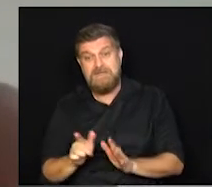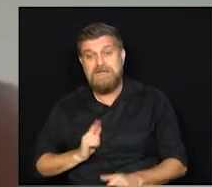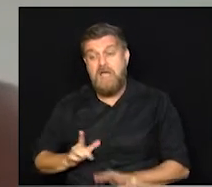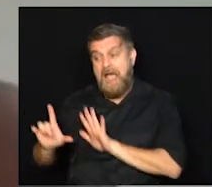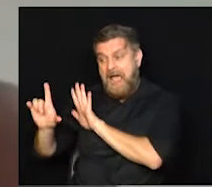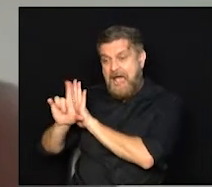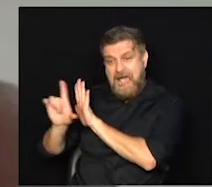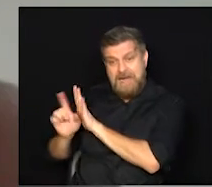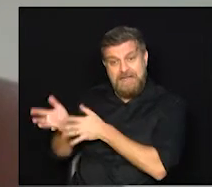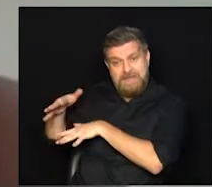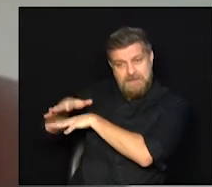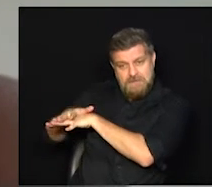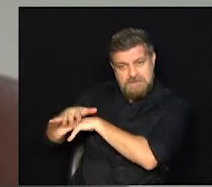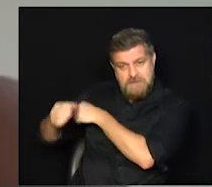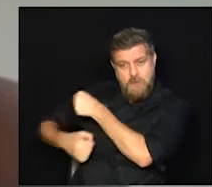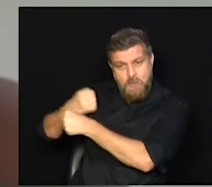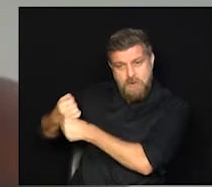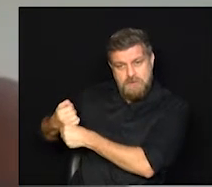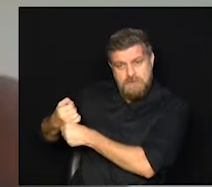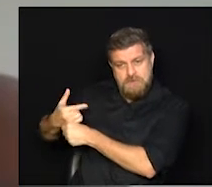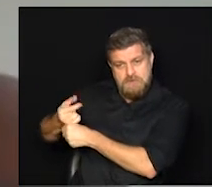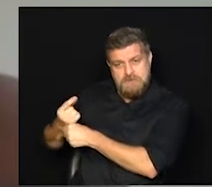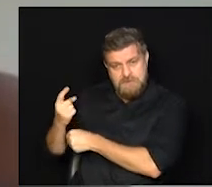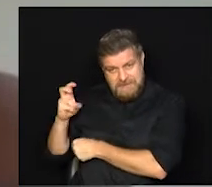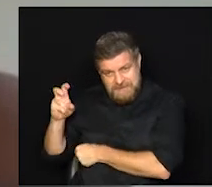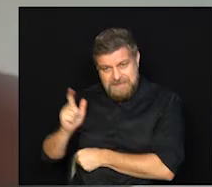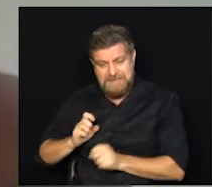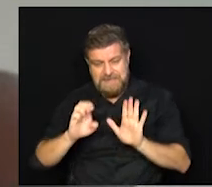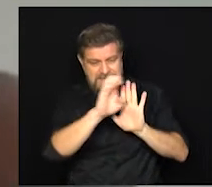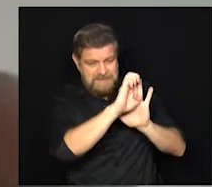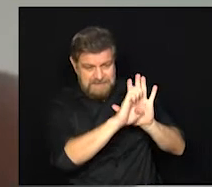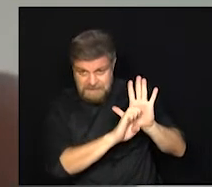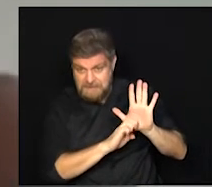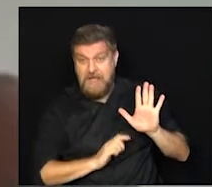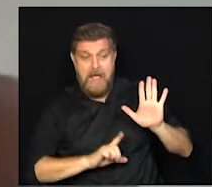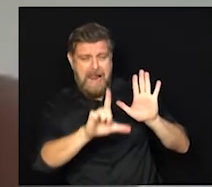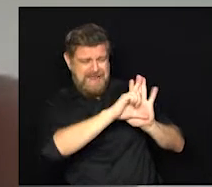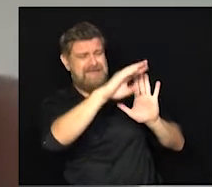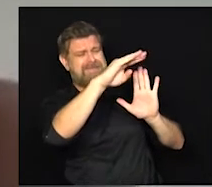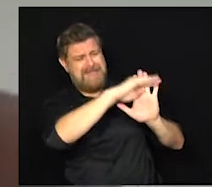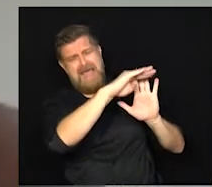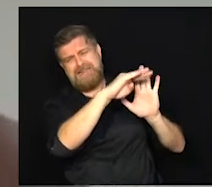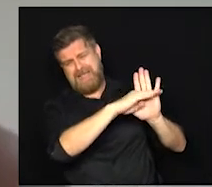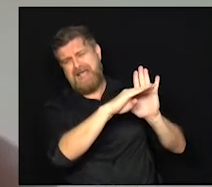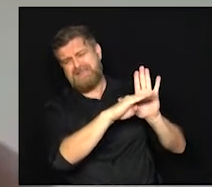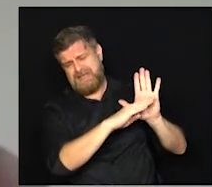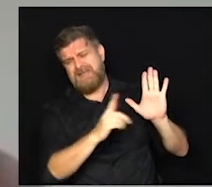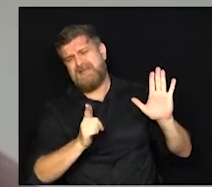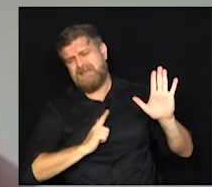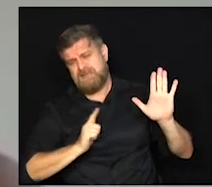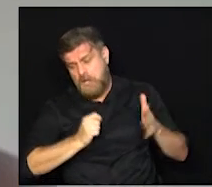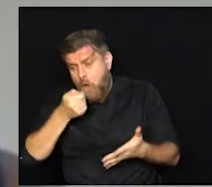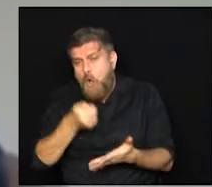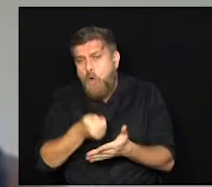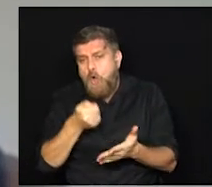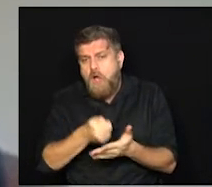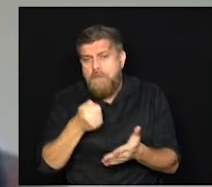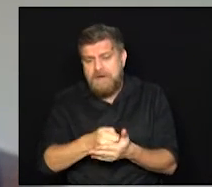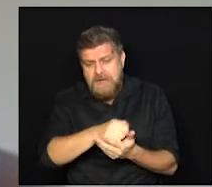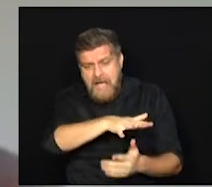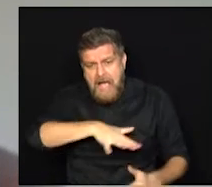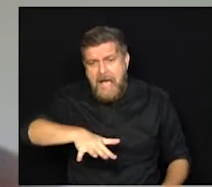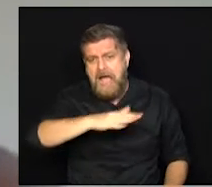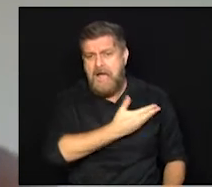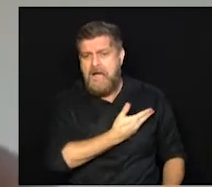2015, a lei da inclusão, nós temos o estatuto, temos muito amparo legal para exigir, né, que o poder público cumpra aquilo que